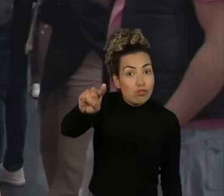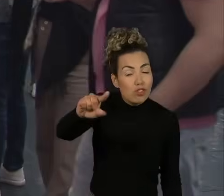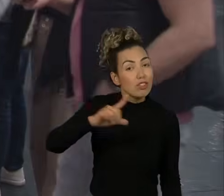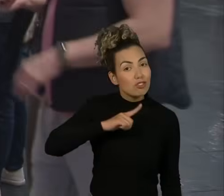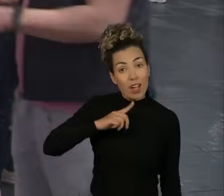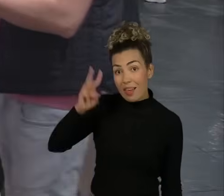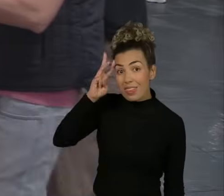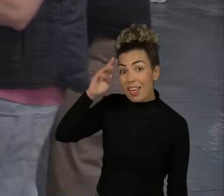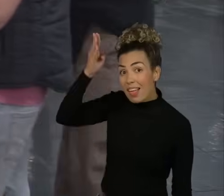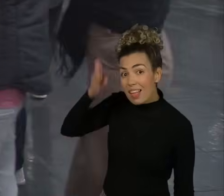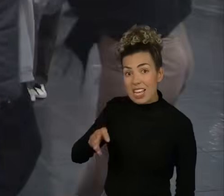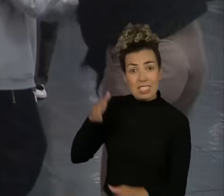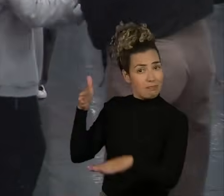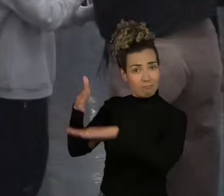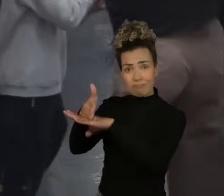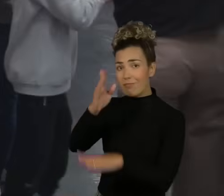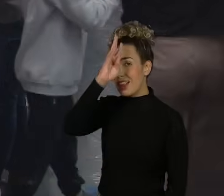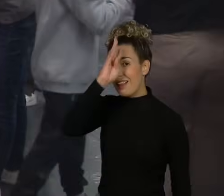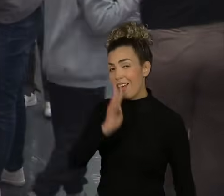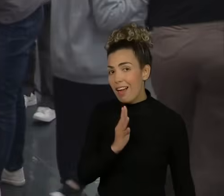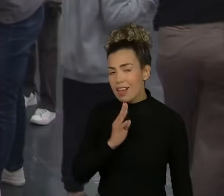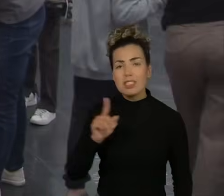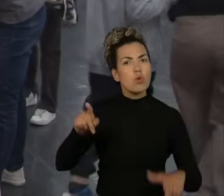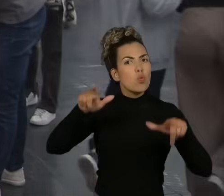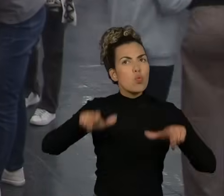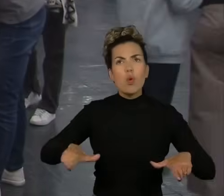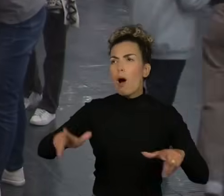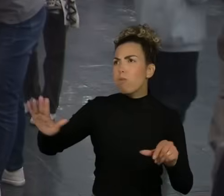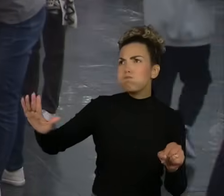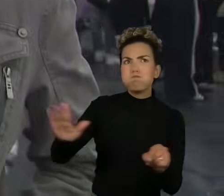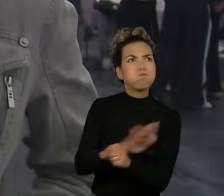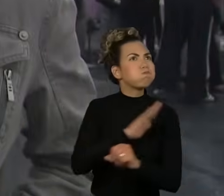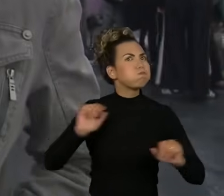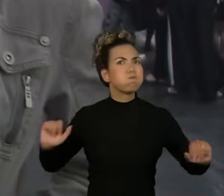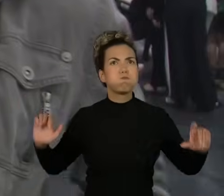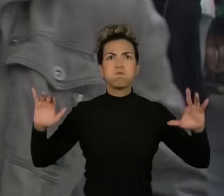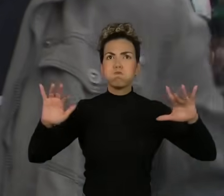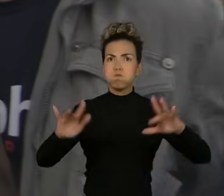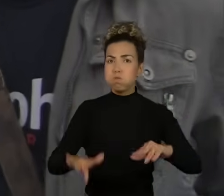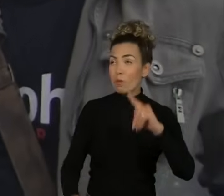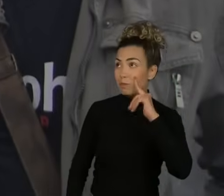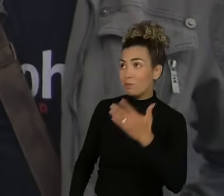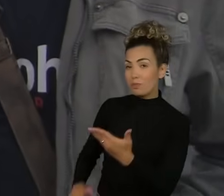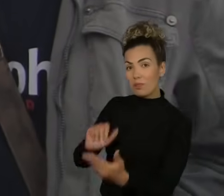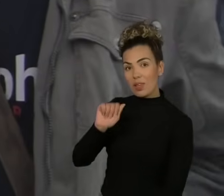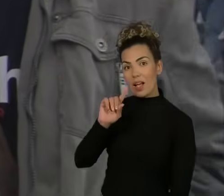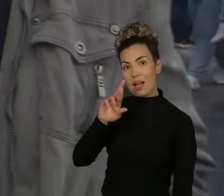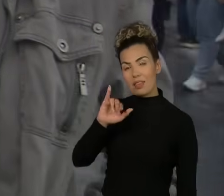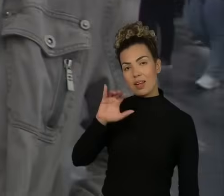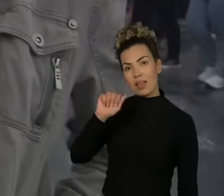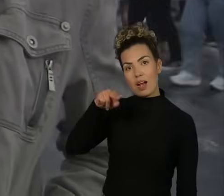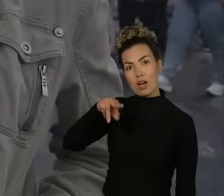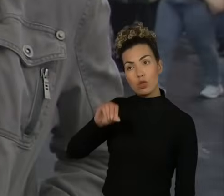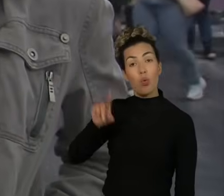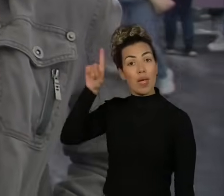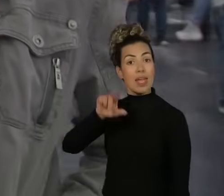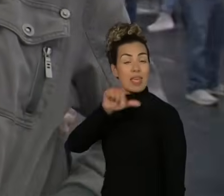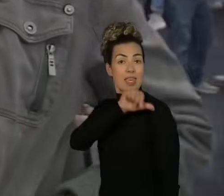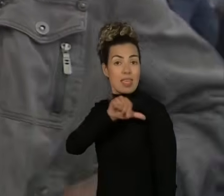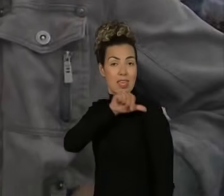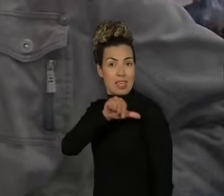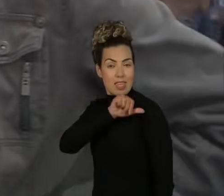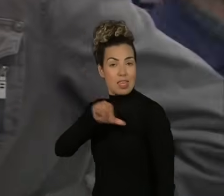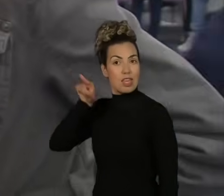o ingresso é gratuito. A sala fica lotada. Adriano Souza veio de Angra dos Reis, no Rio de Janeiro, fazer